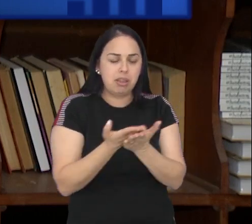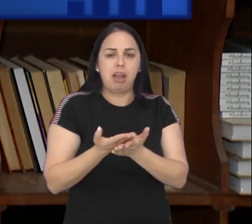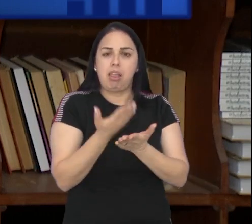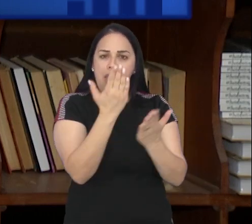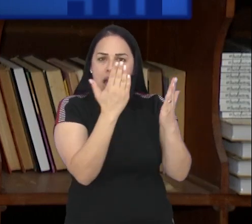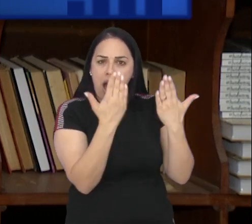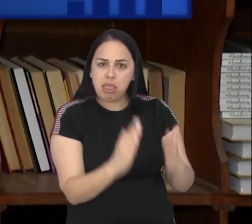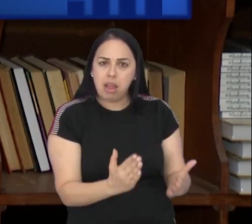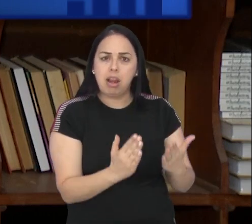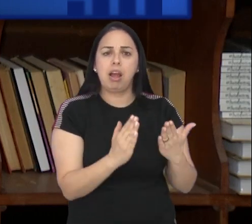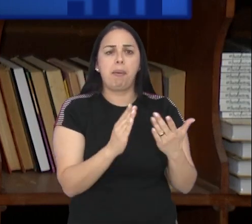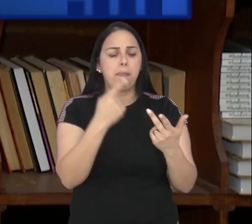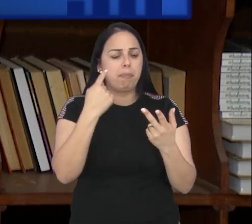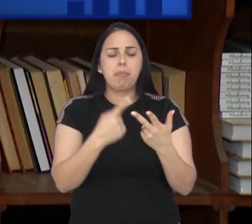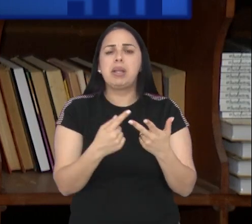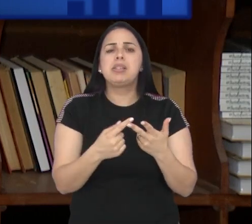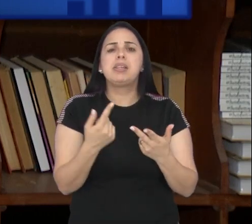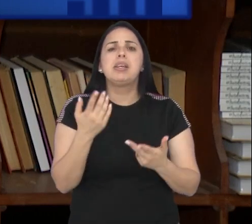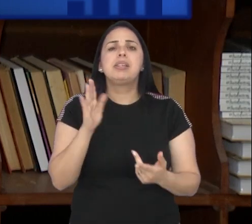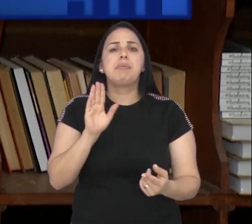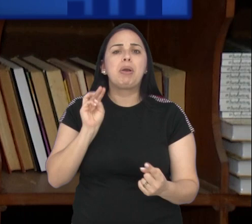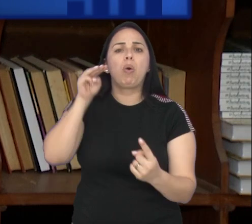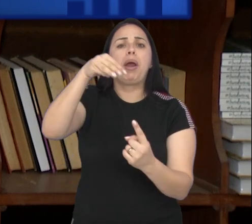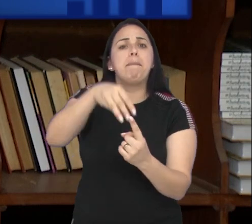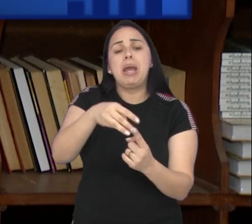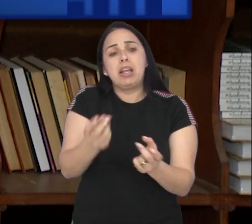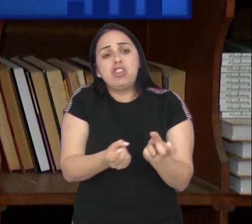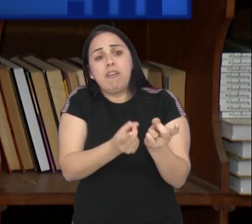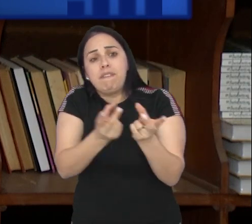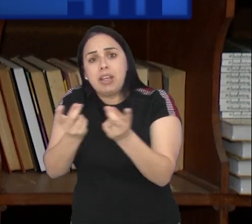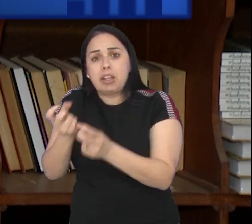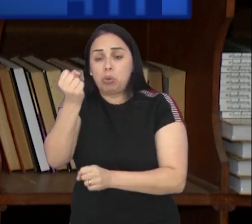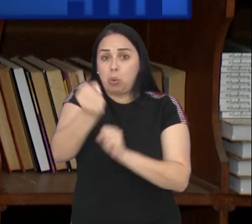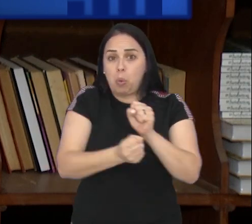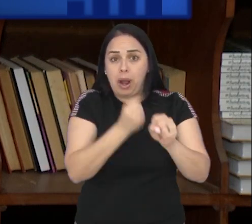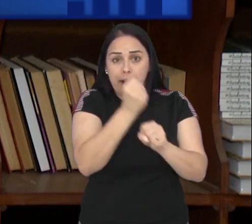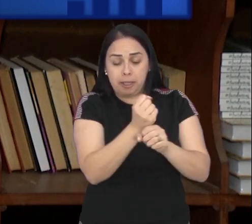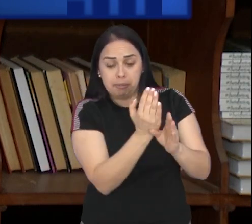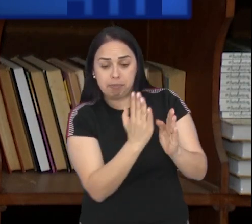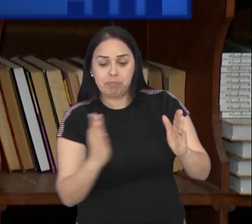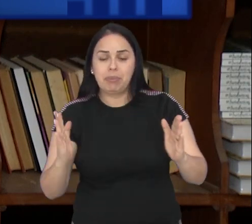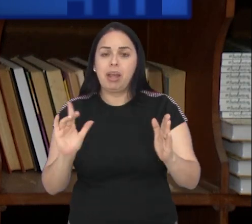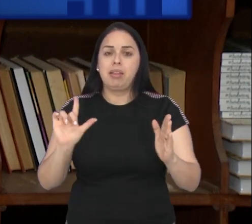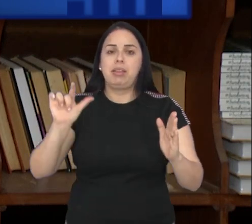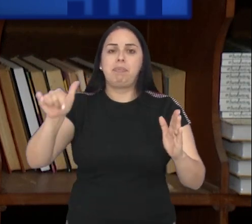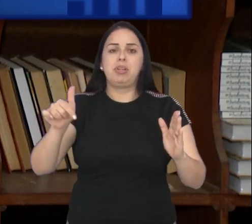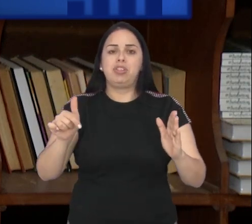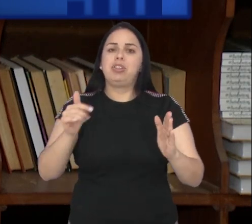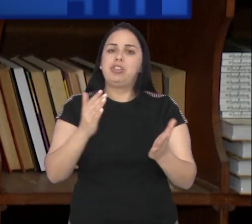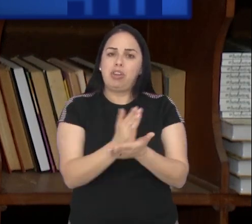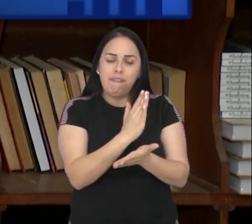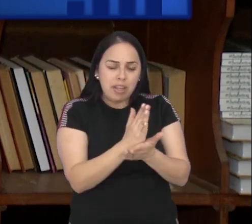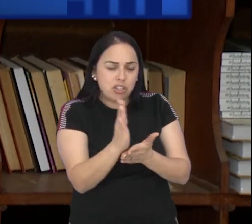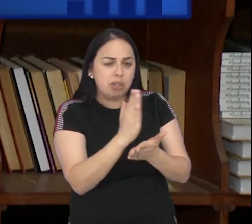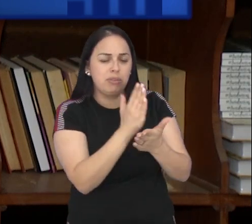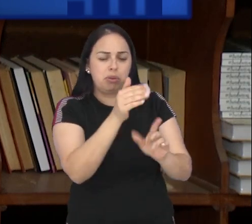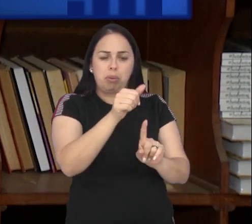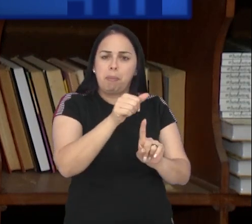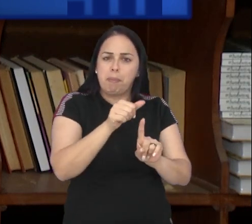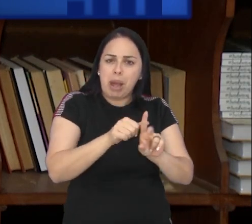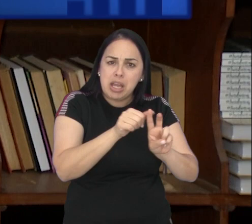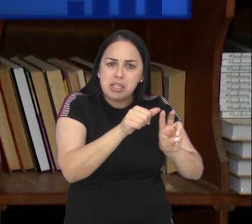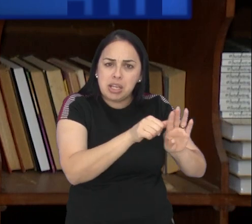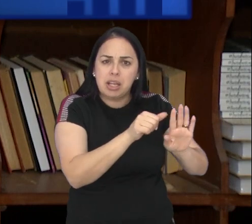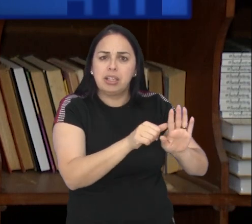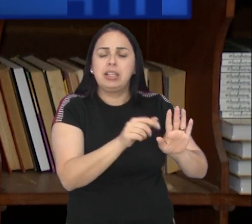analisar, precisa definir, por exemplo, qual é a sua meta de venda anual, para você depois dividir ela em mensal, depois em semanal, em